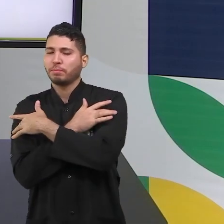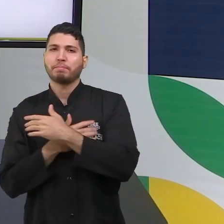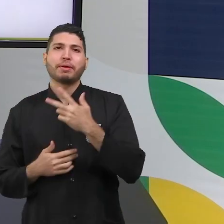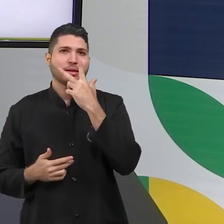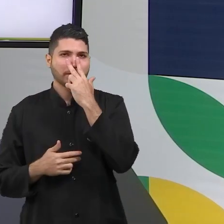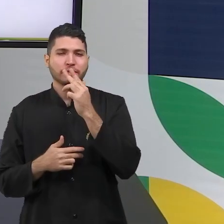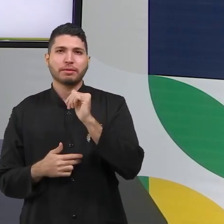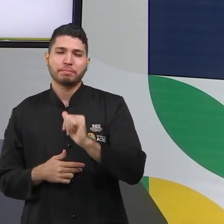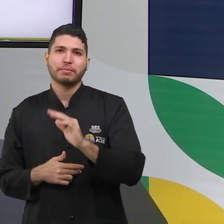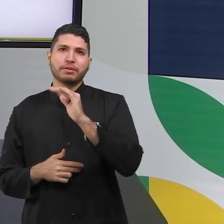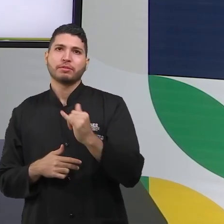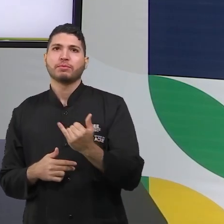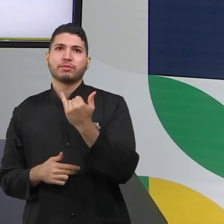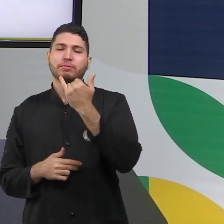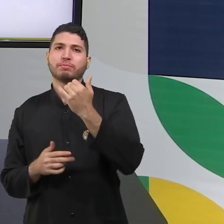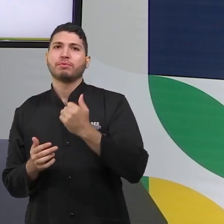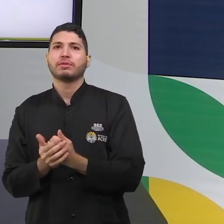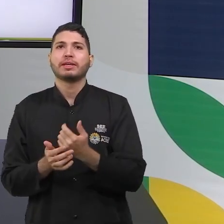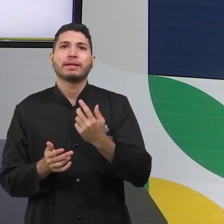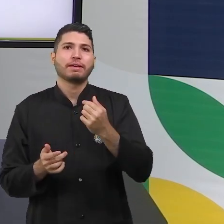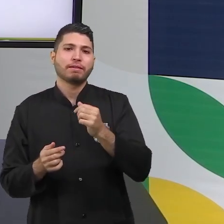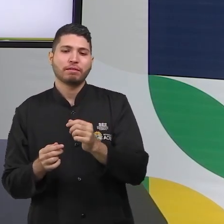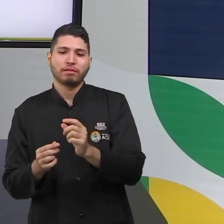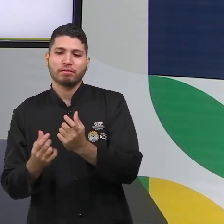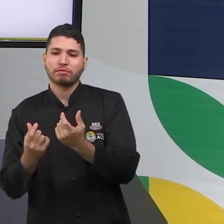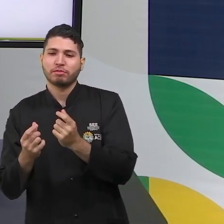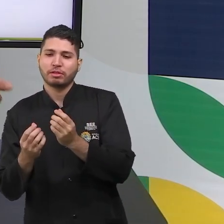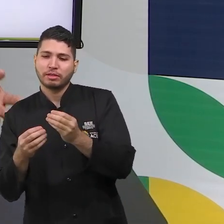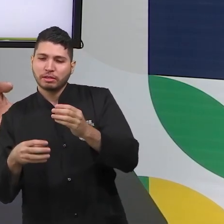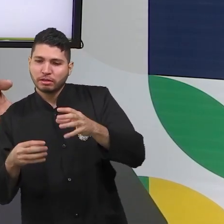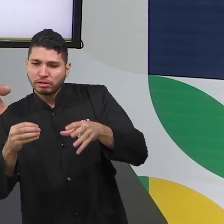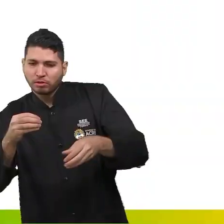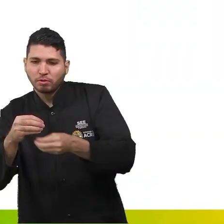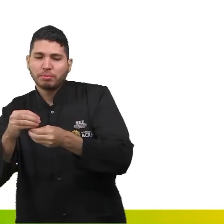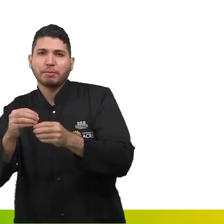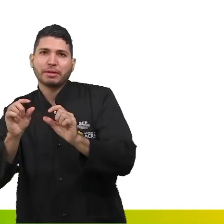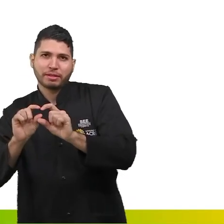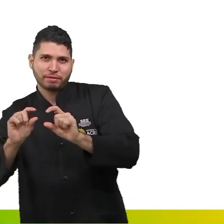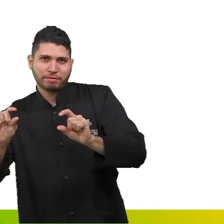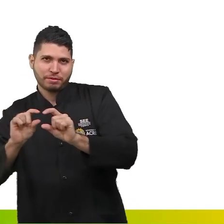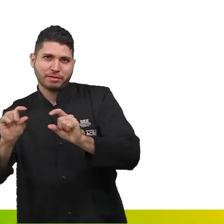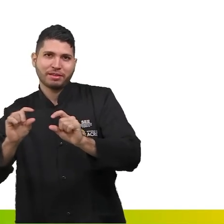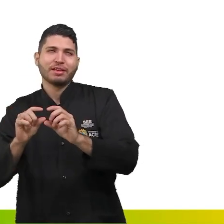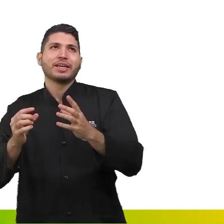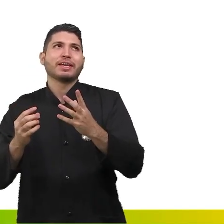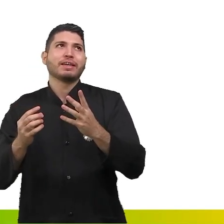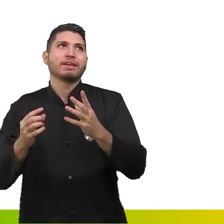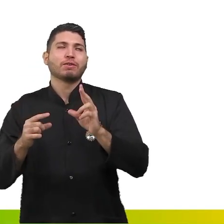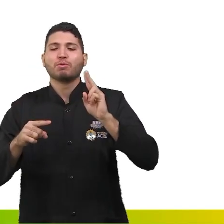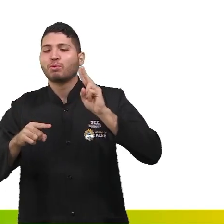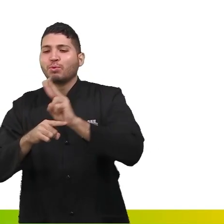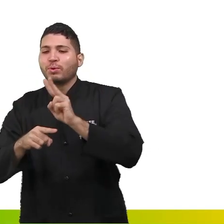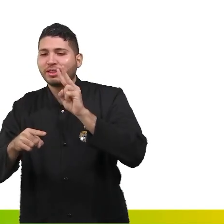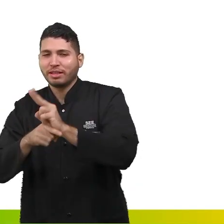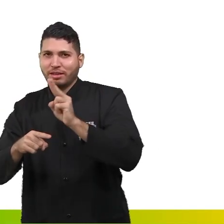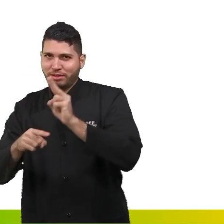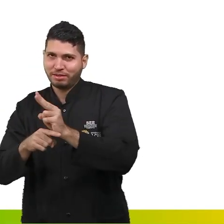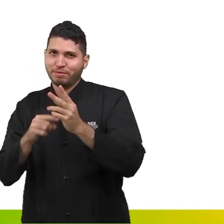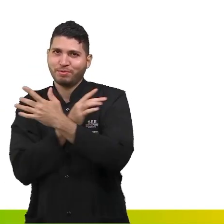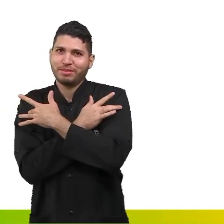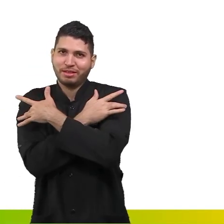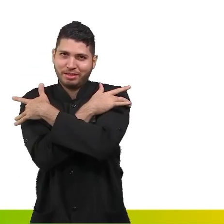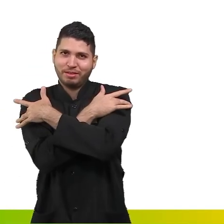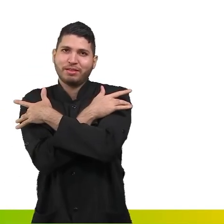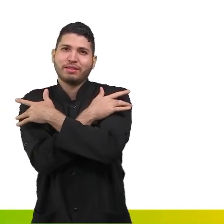do que a própria visão bíblico-cristã que nós temos. Bom, então, dando